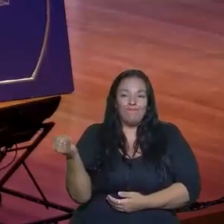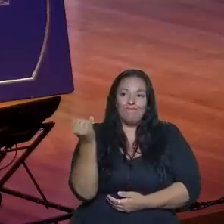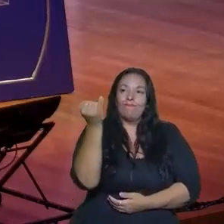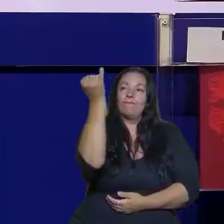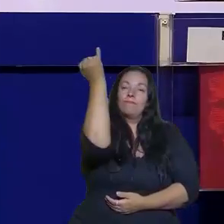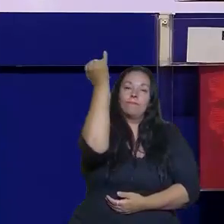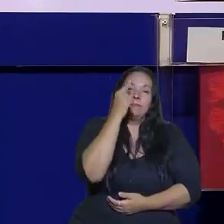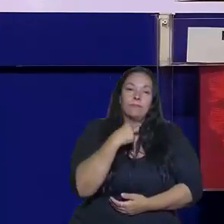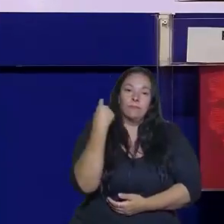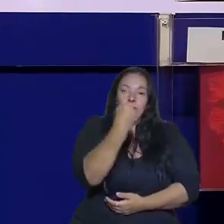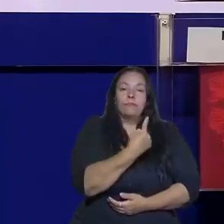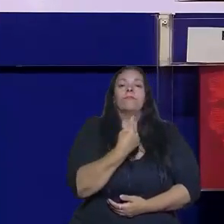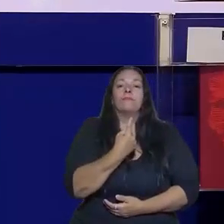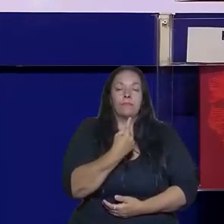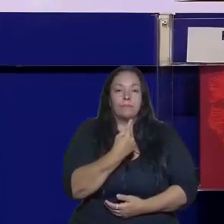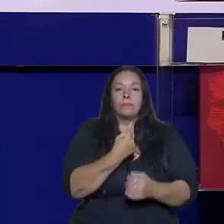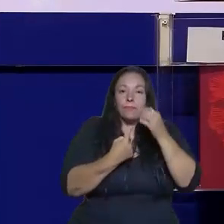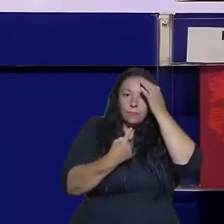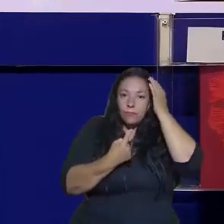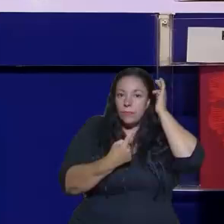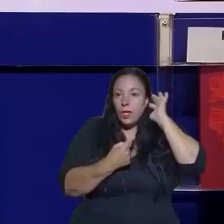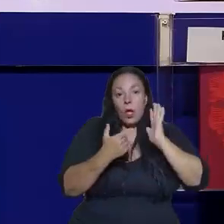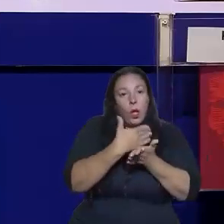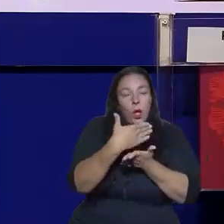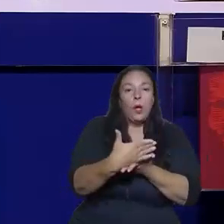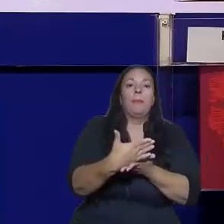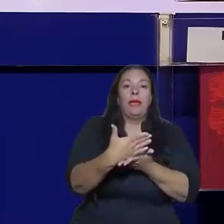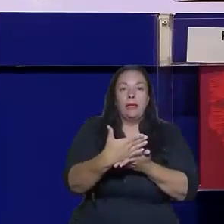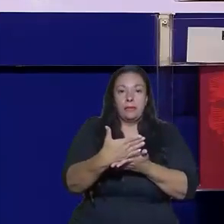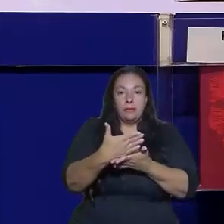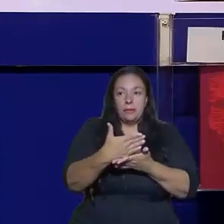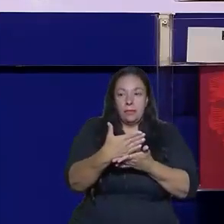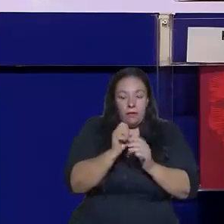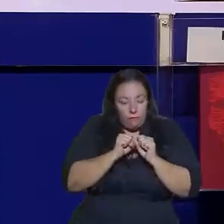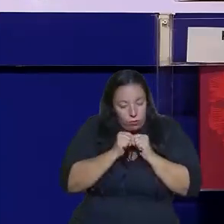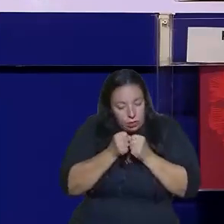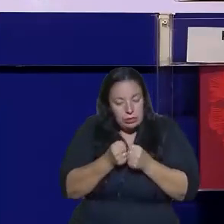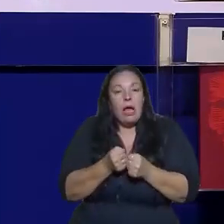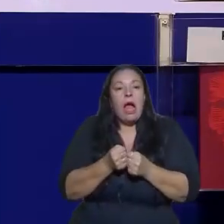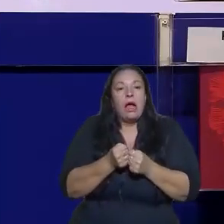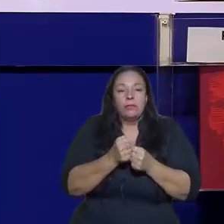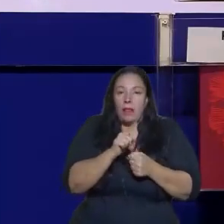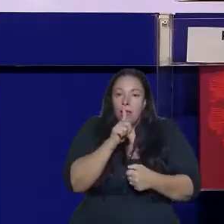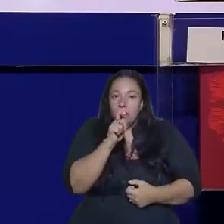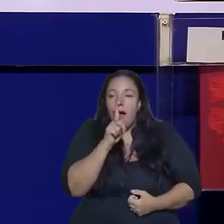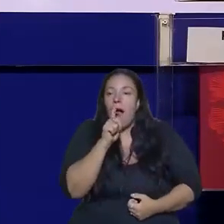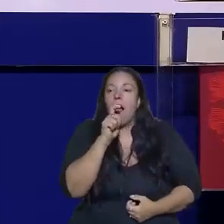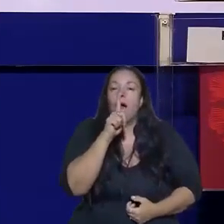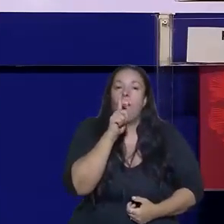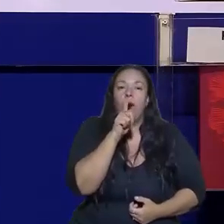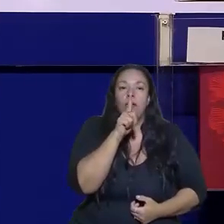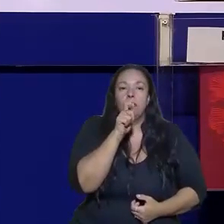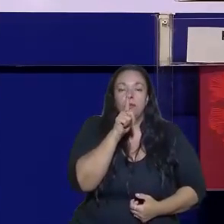importante para a gente, né? Um trânsito que começa por um trânsito forçado pelas águas, né? Um